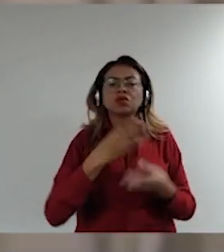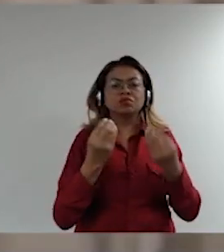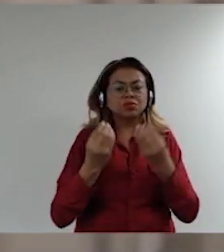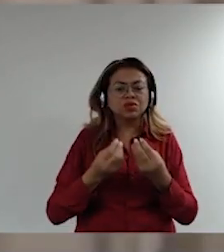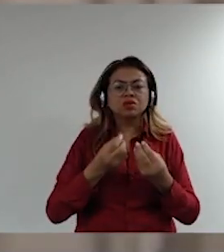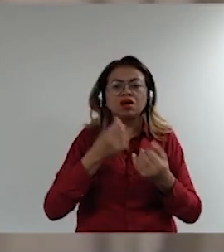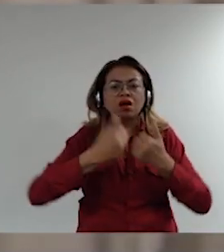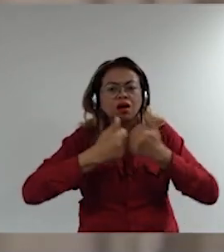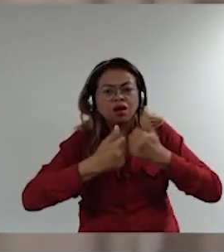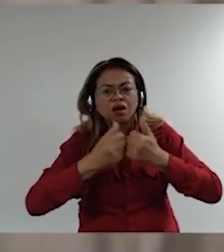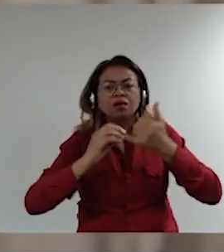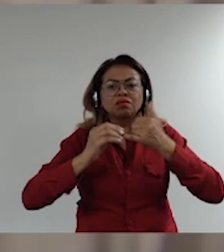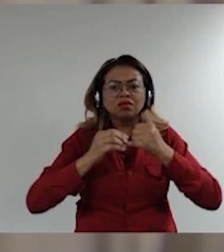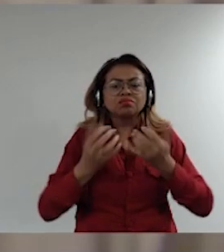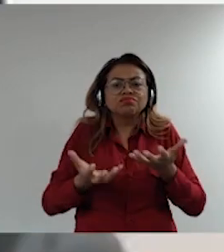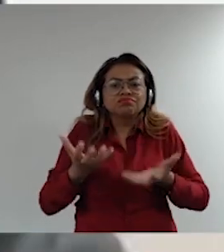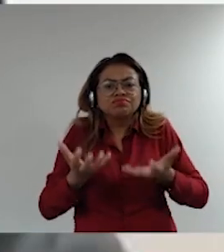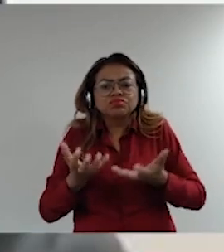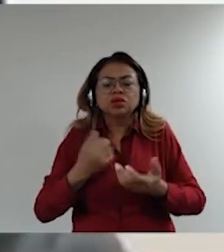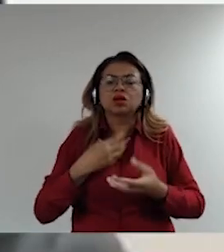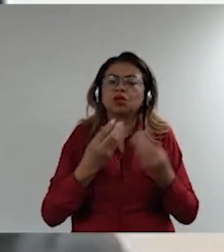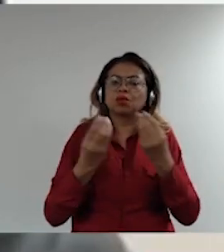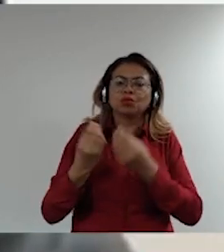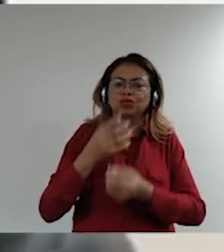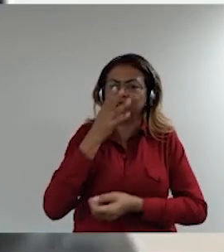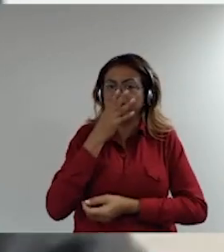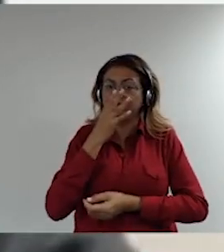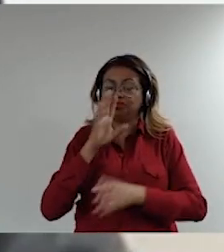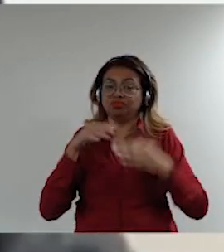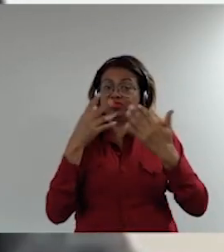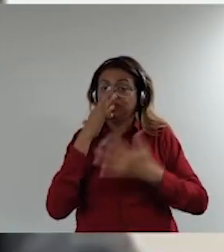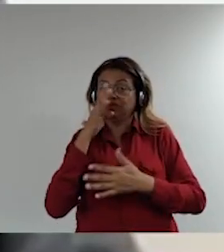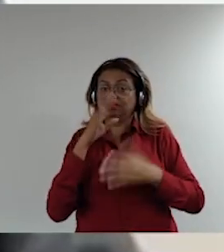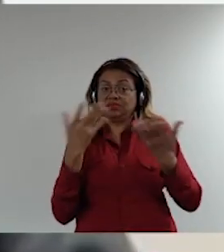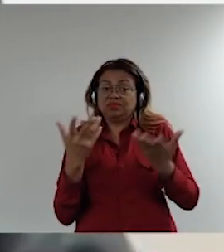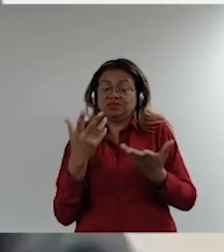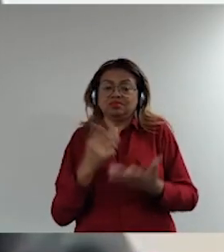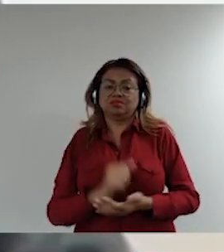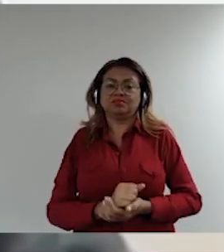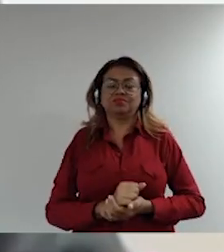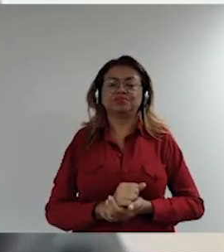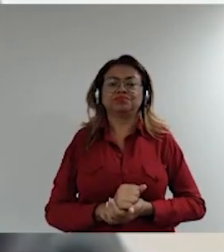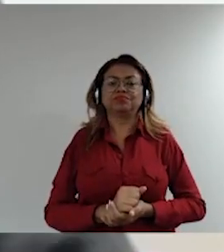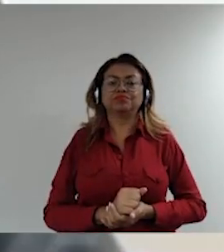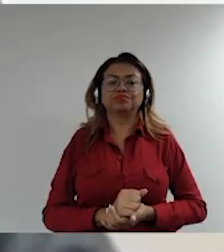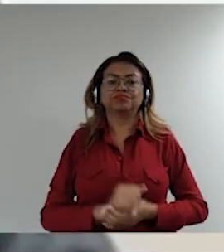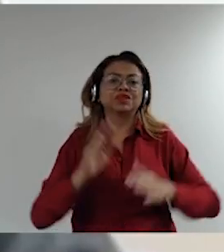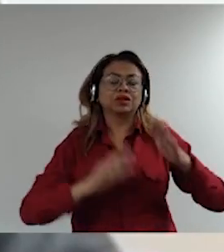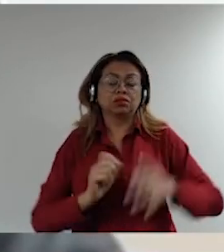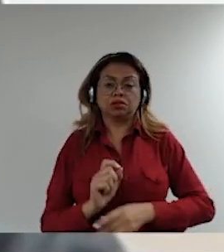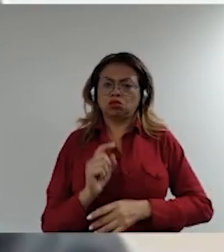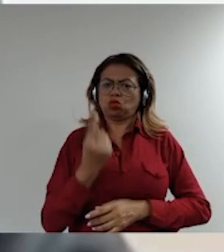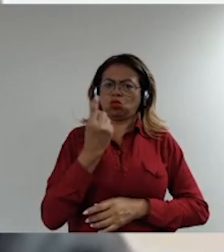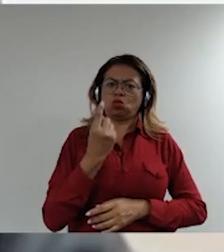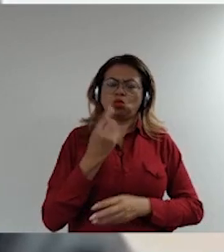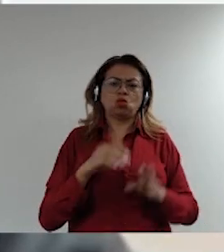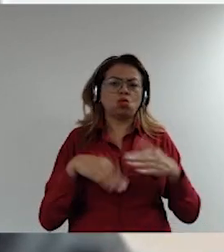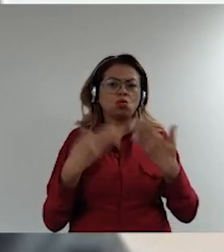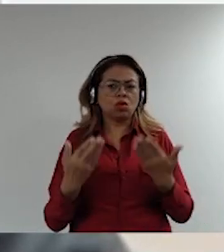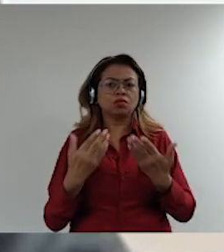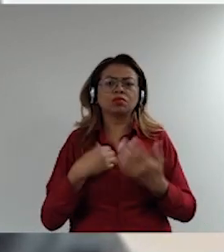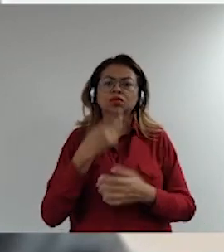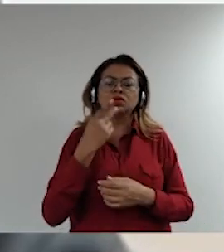alguns viram isso com um olhar talvez não seja de surpresa, né, em